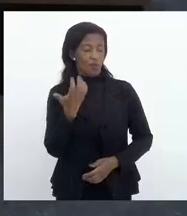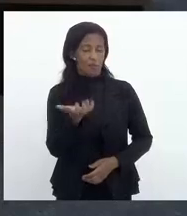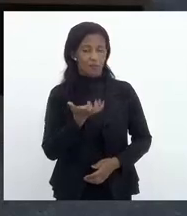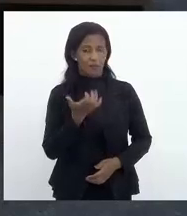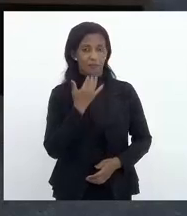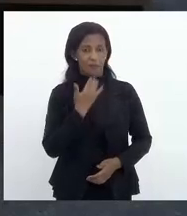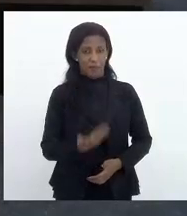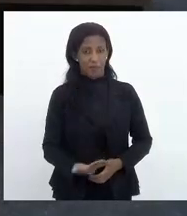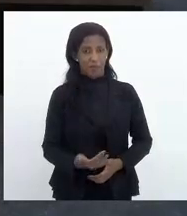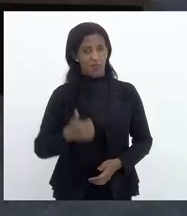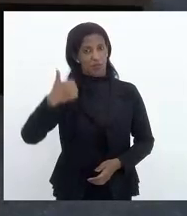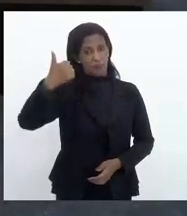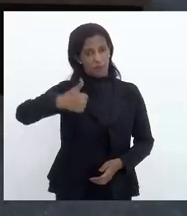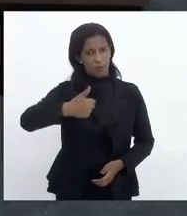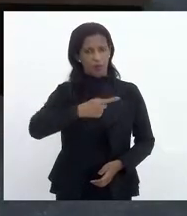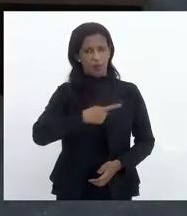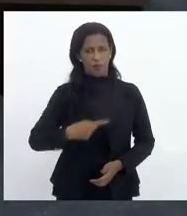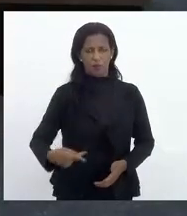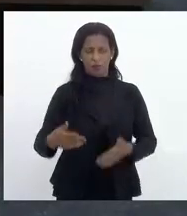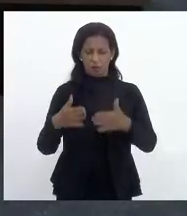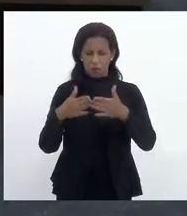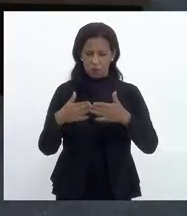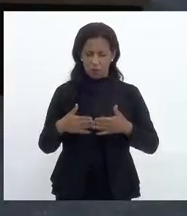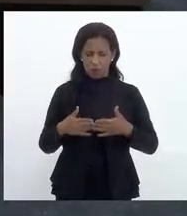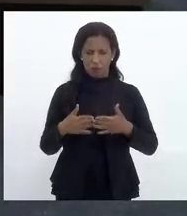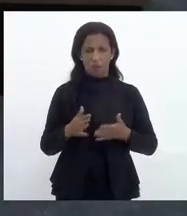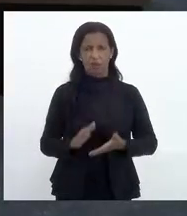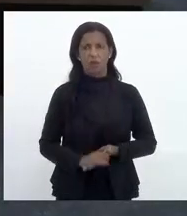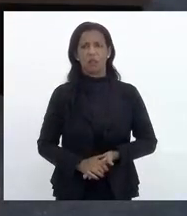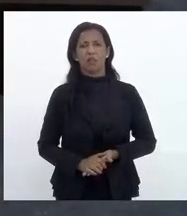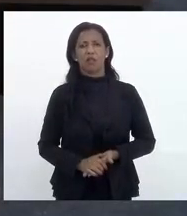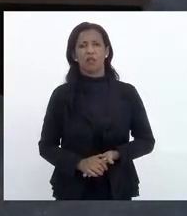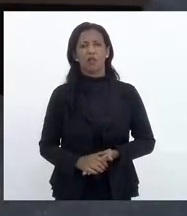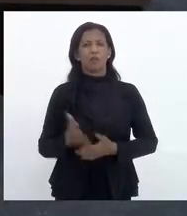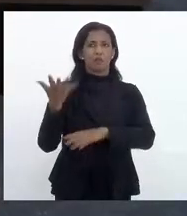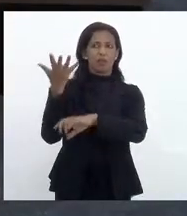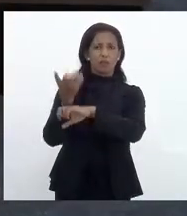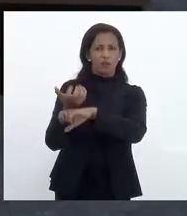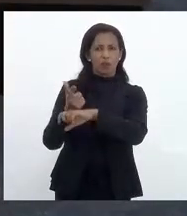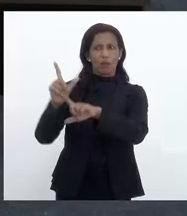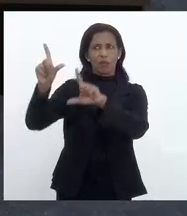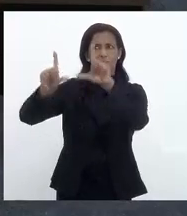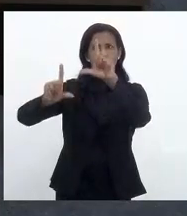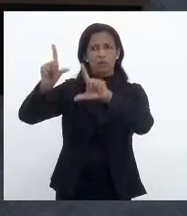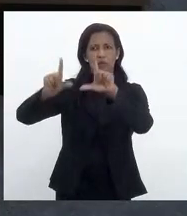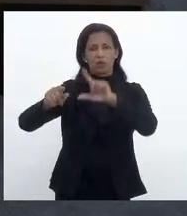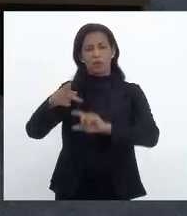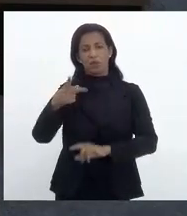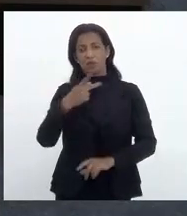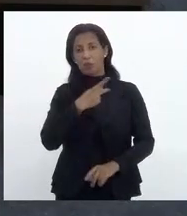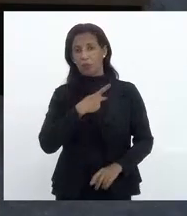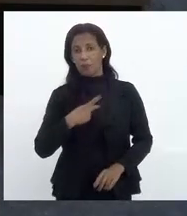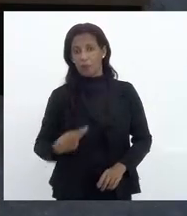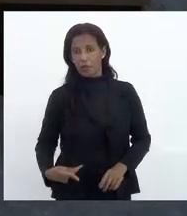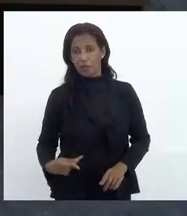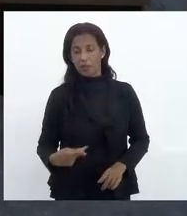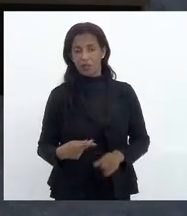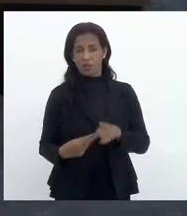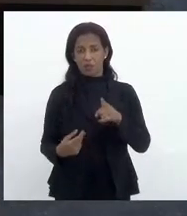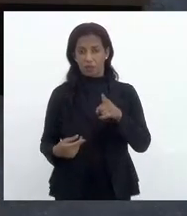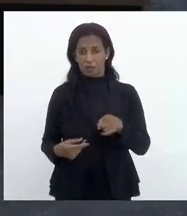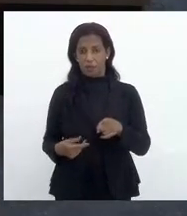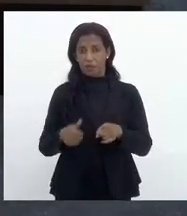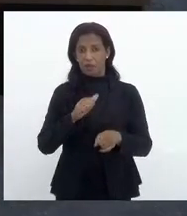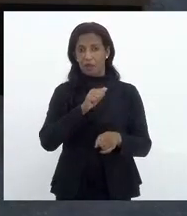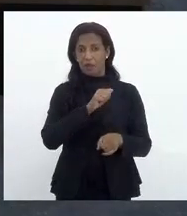pede primeiro seu presidente toda a licença que tá sendo gravado aí que o senhor presidente do rio o